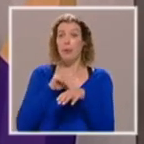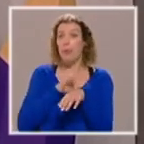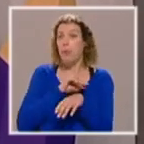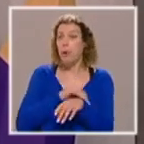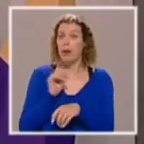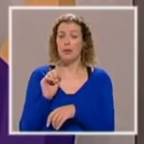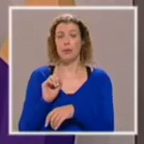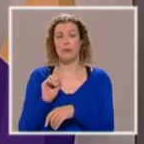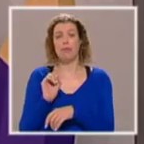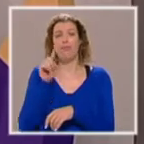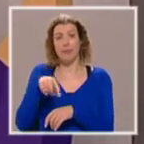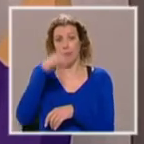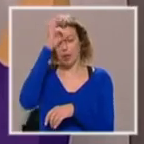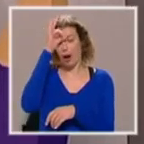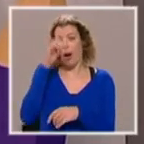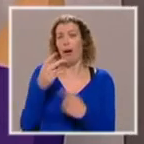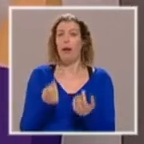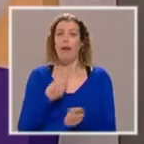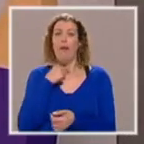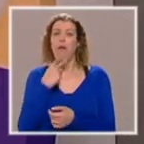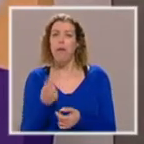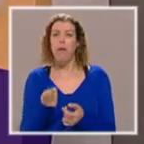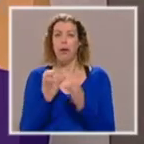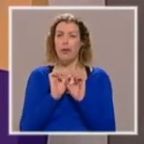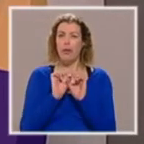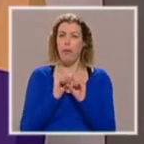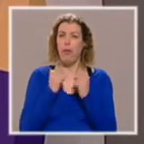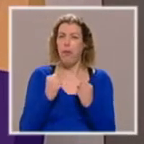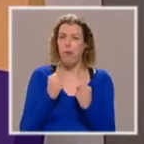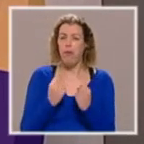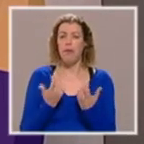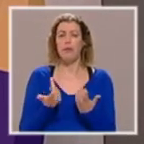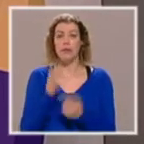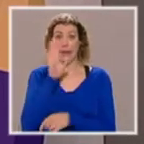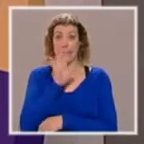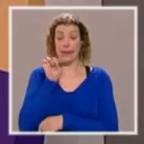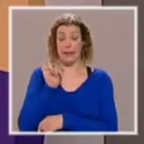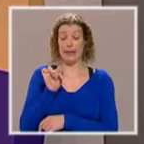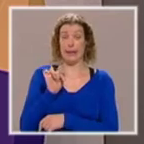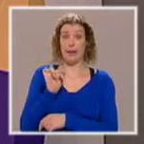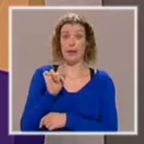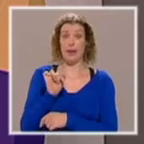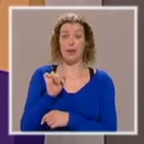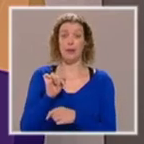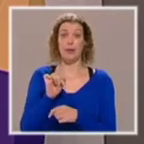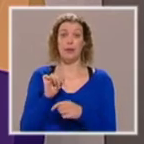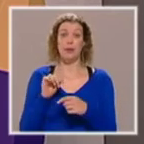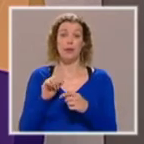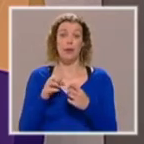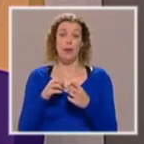primeira ejaculação, pela voz mais grave. Se obrigatoriamente eles não estão localizados